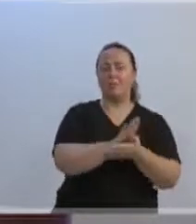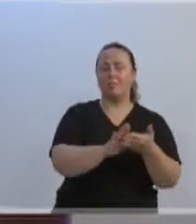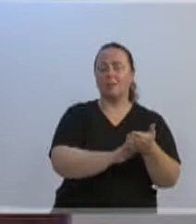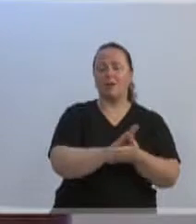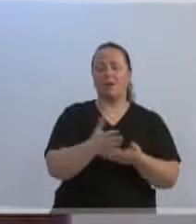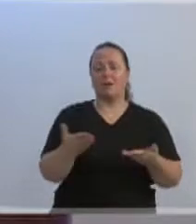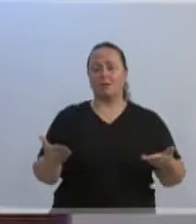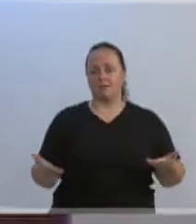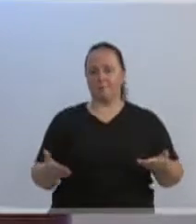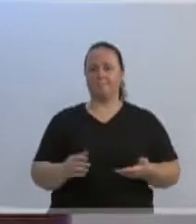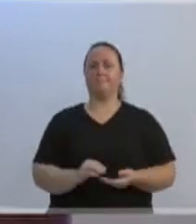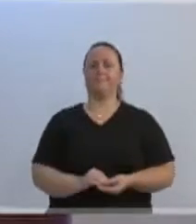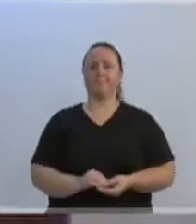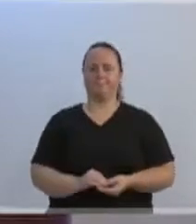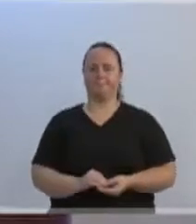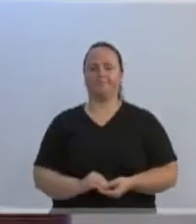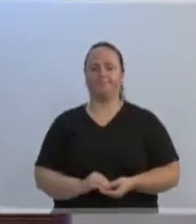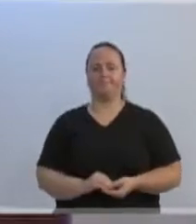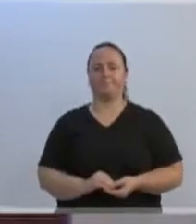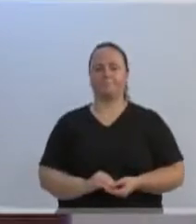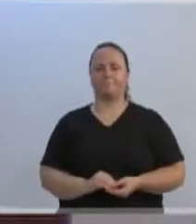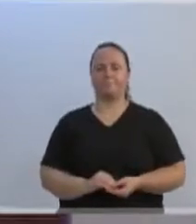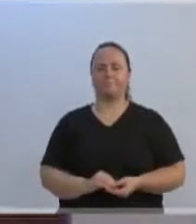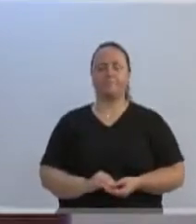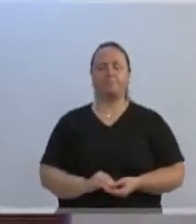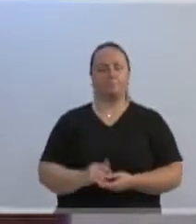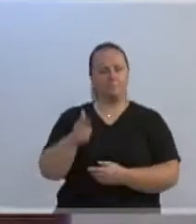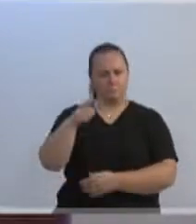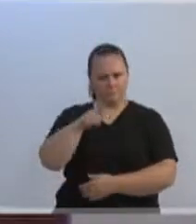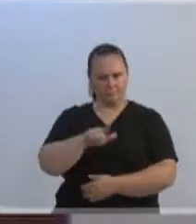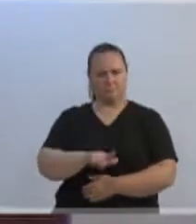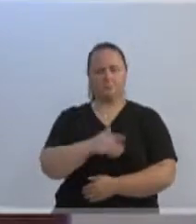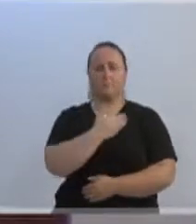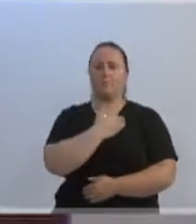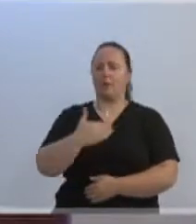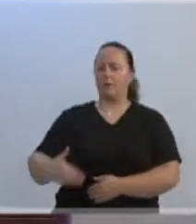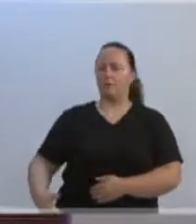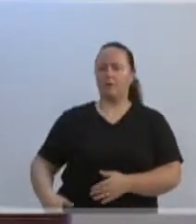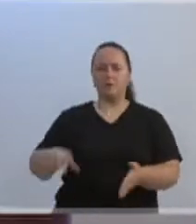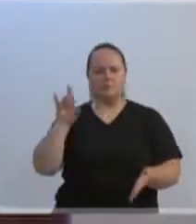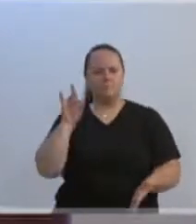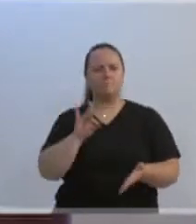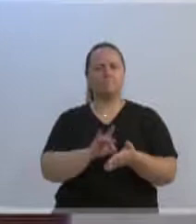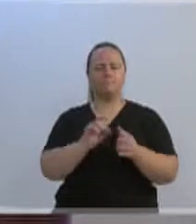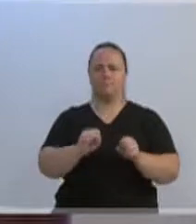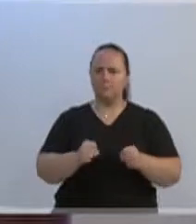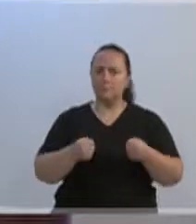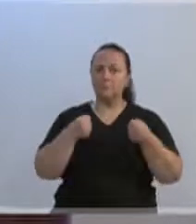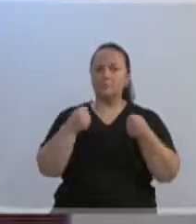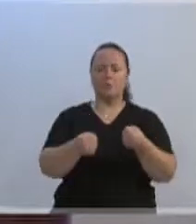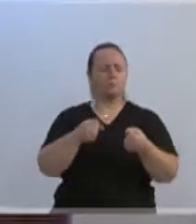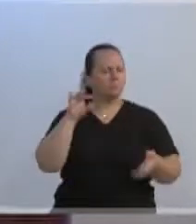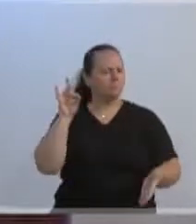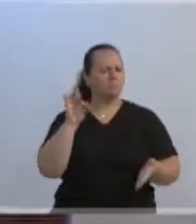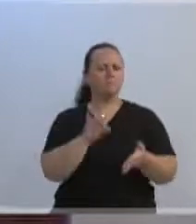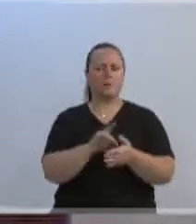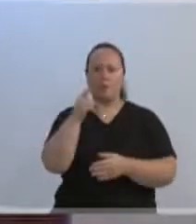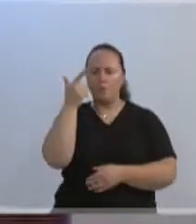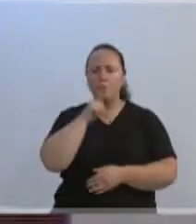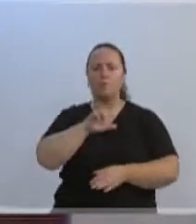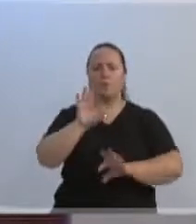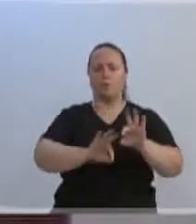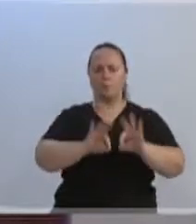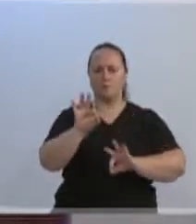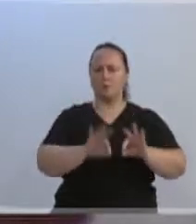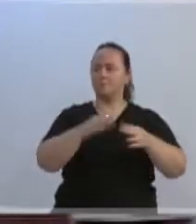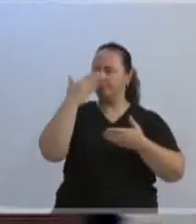blumenau mas reforço aqui que o governo faz um exorcismo e culio no sentido de promover a regularização muito obrigado